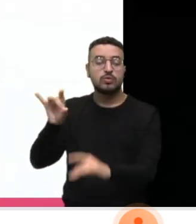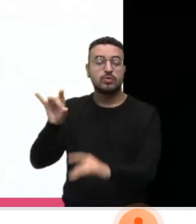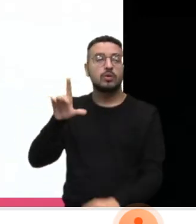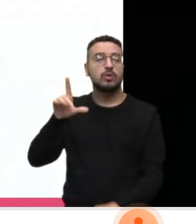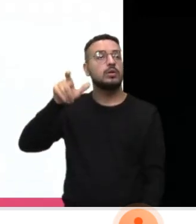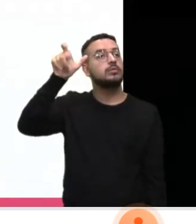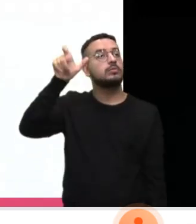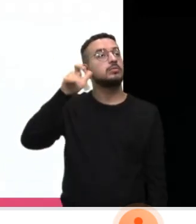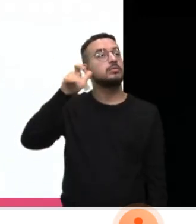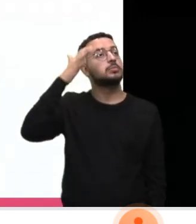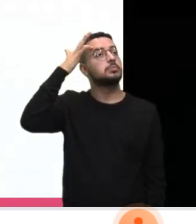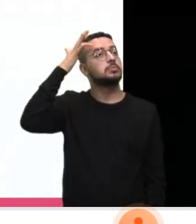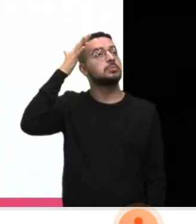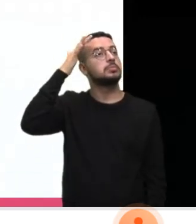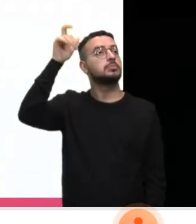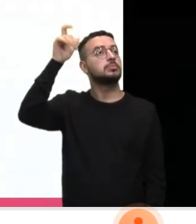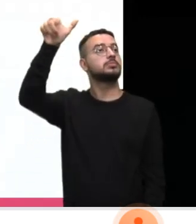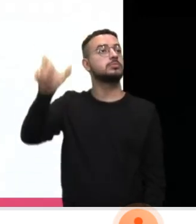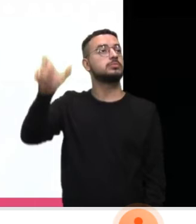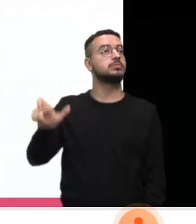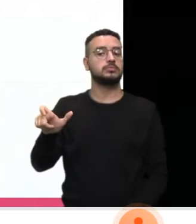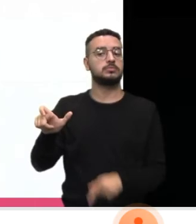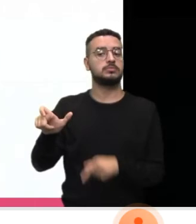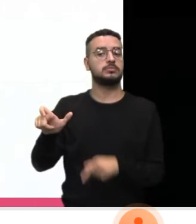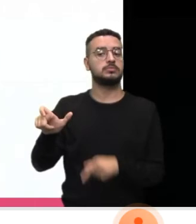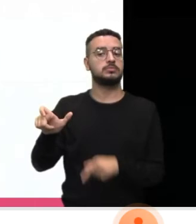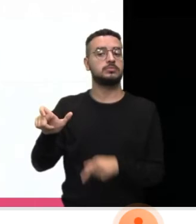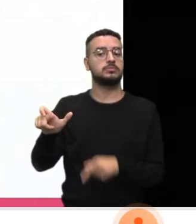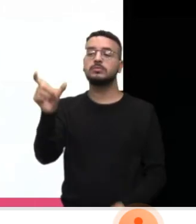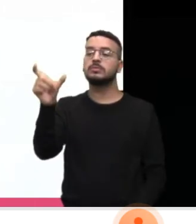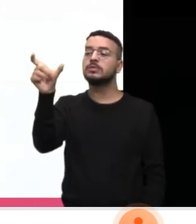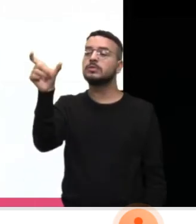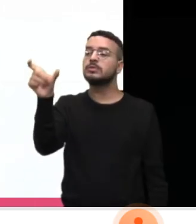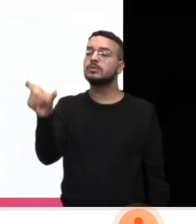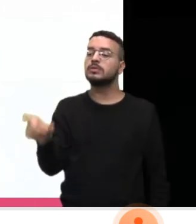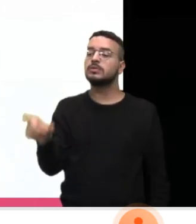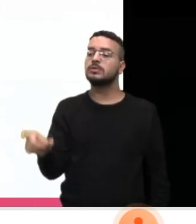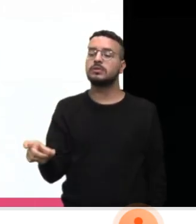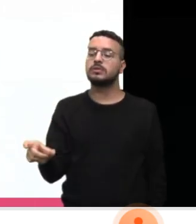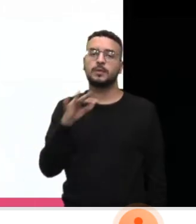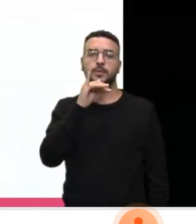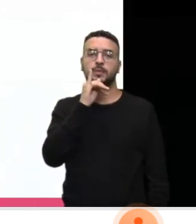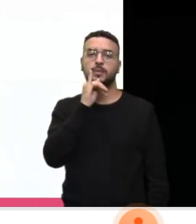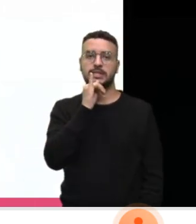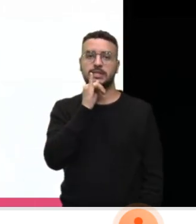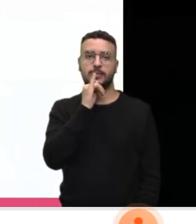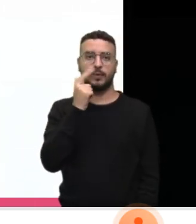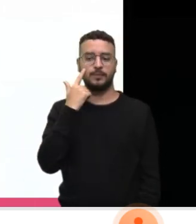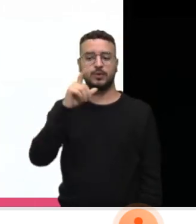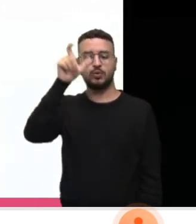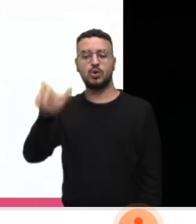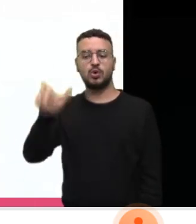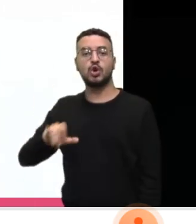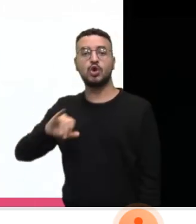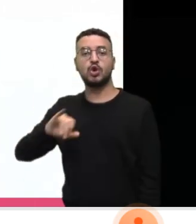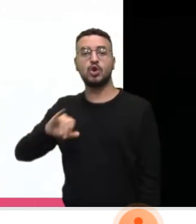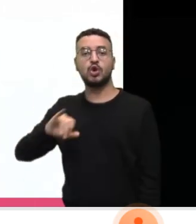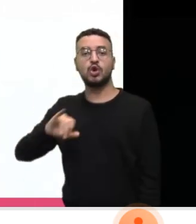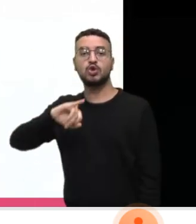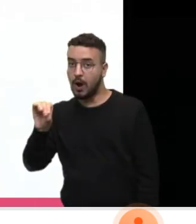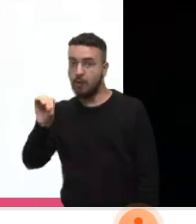estou apontando. Assim é possível associar, digamos que nós temos o João a um ponto à direita e